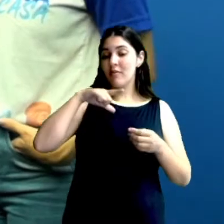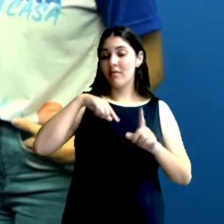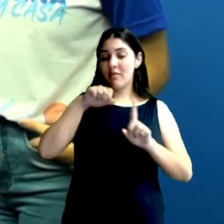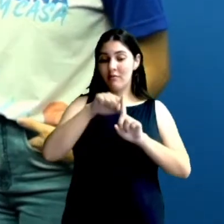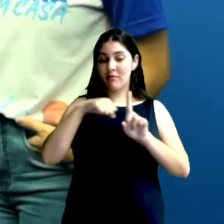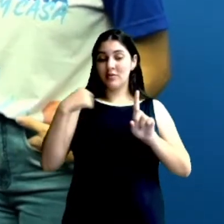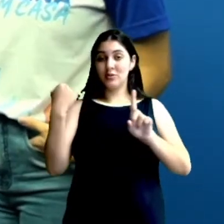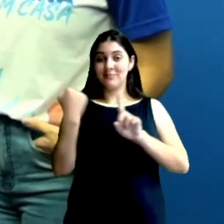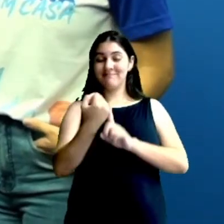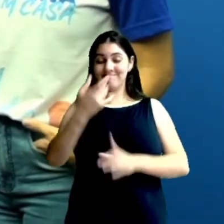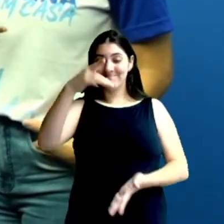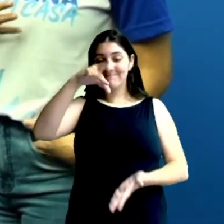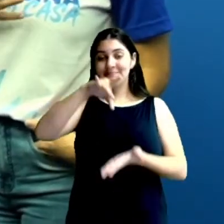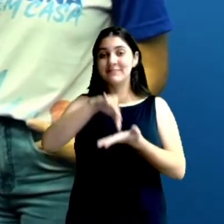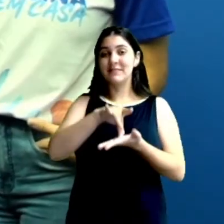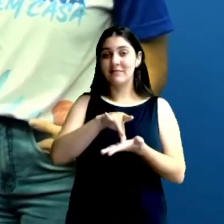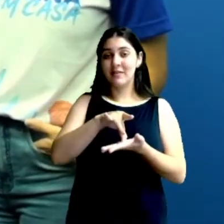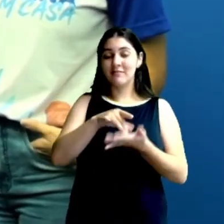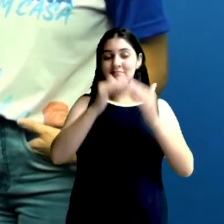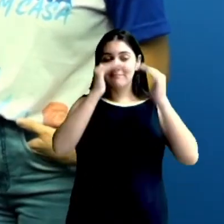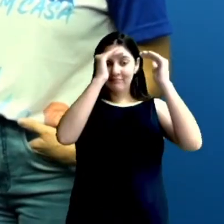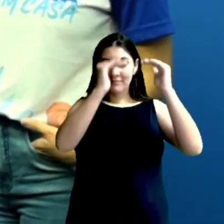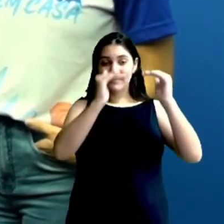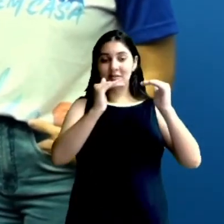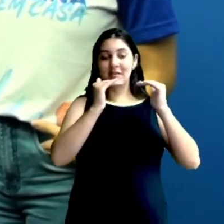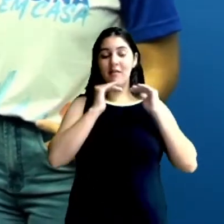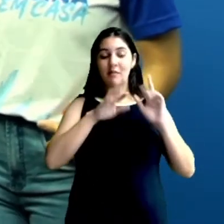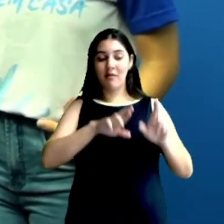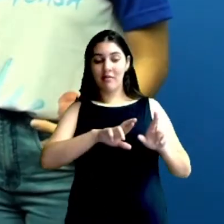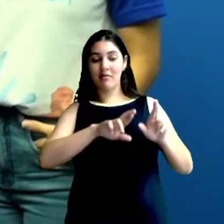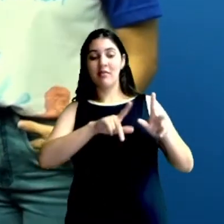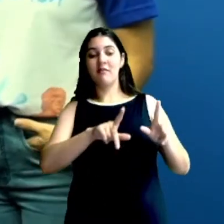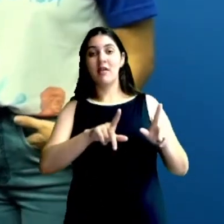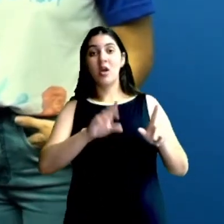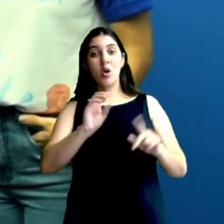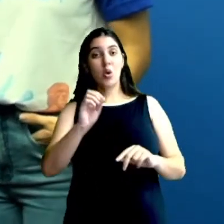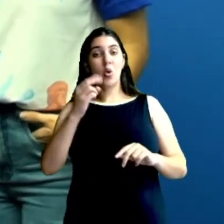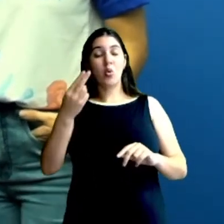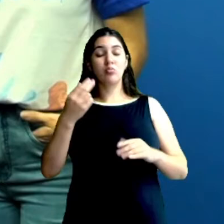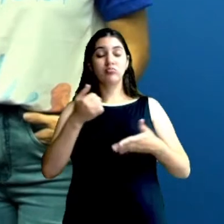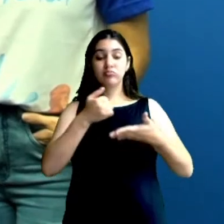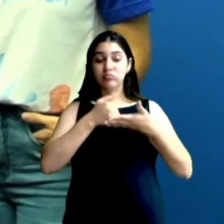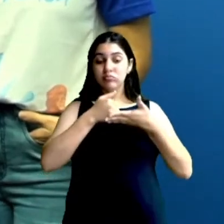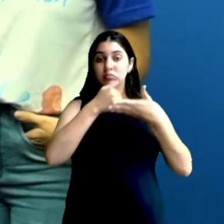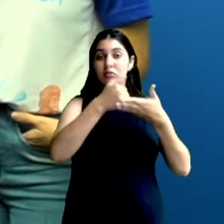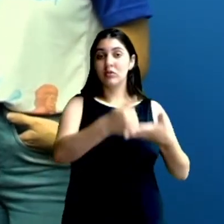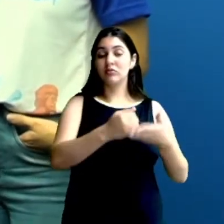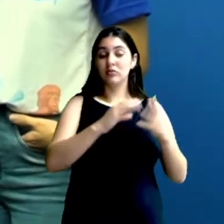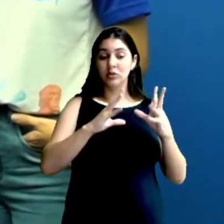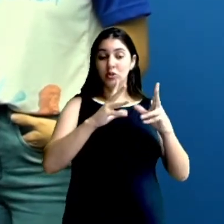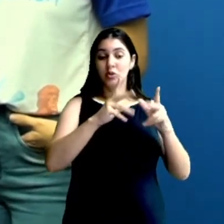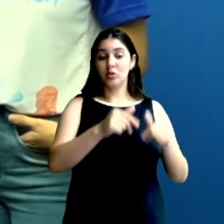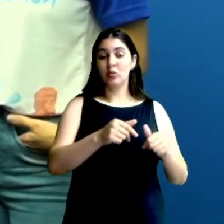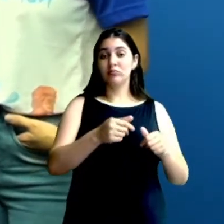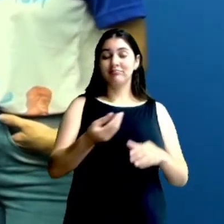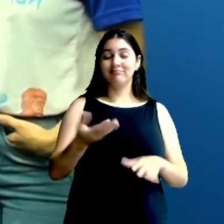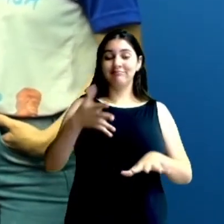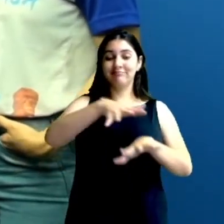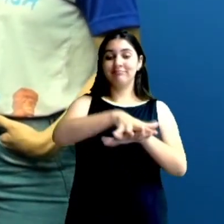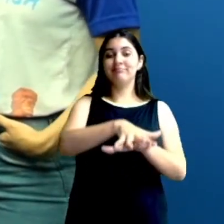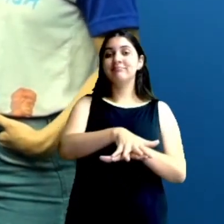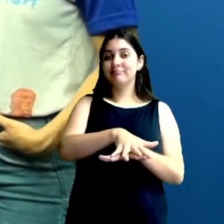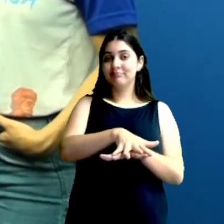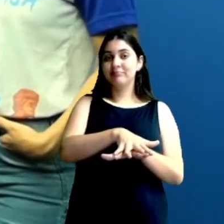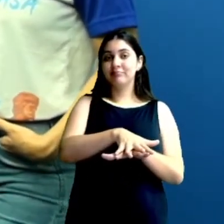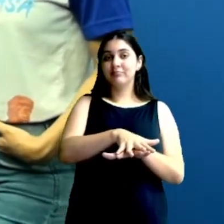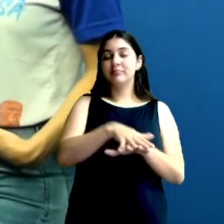sociedade de fato que respeita as diferenças ou que contribui para que todos estejam inclusos.